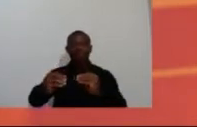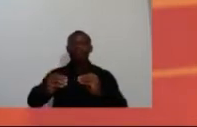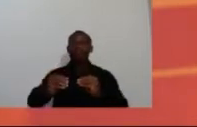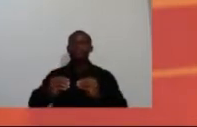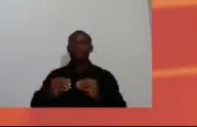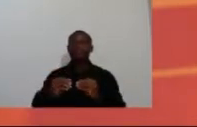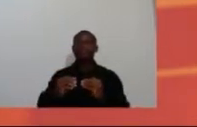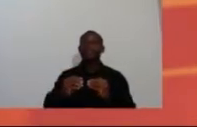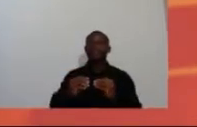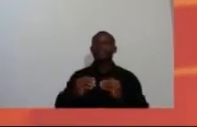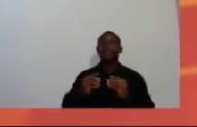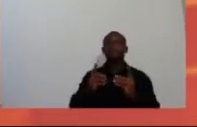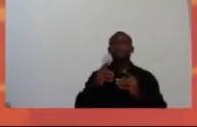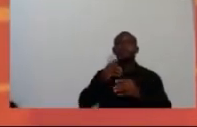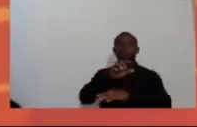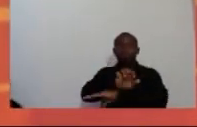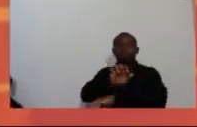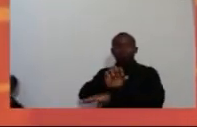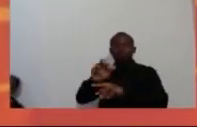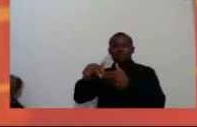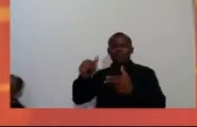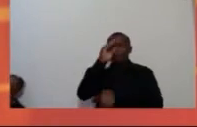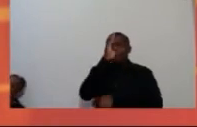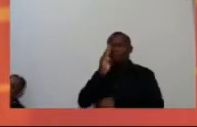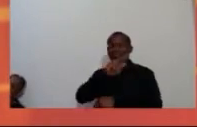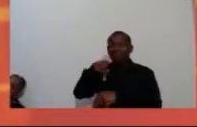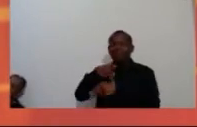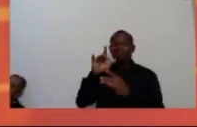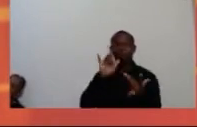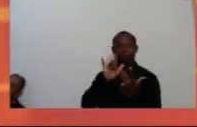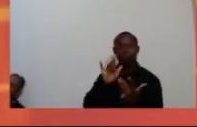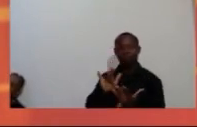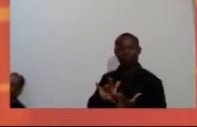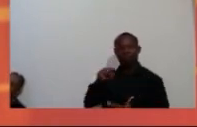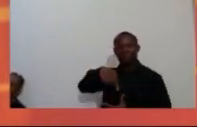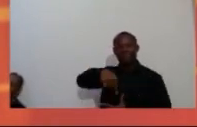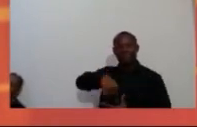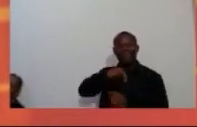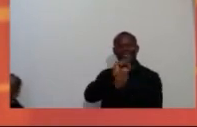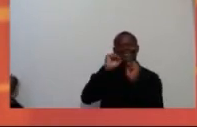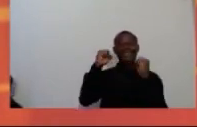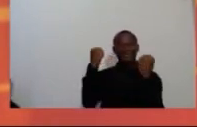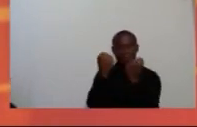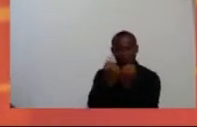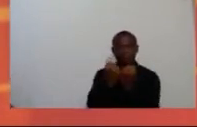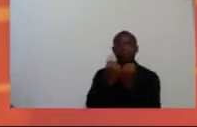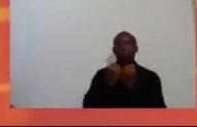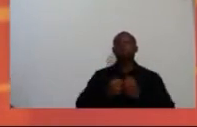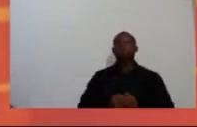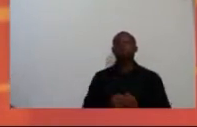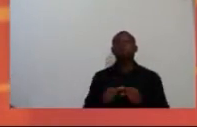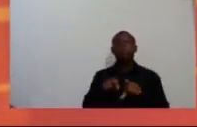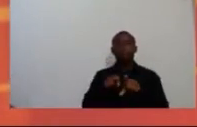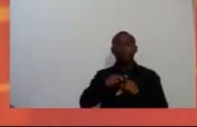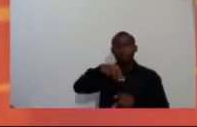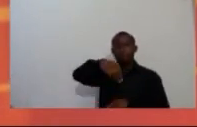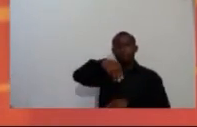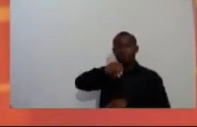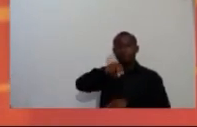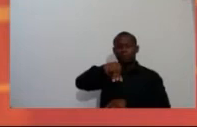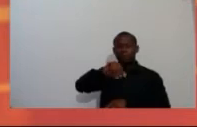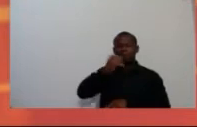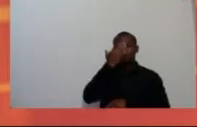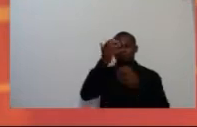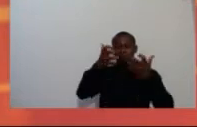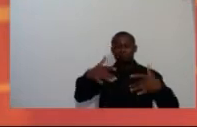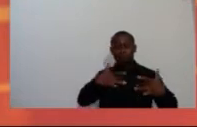todas as regiões do nosso país estão com certeza conectadas aqui no nosso seminário. Ela fala aqui, a Mônica, gratidão pela disponibilidade do